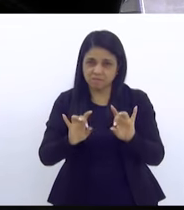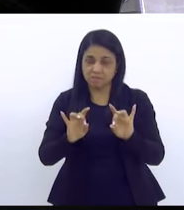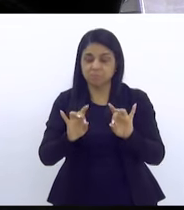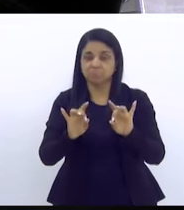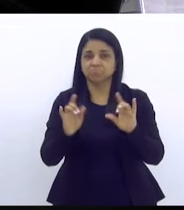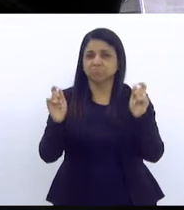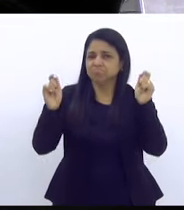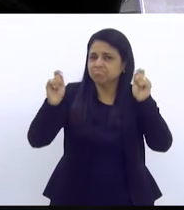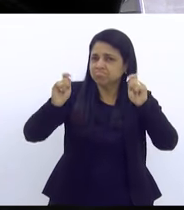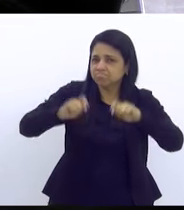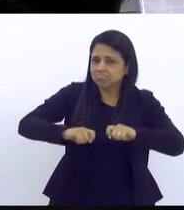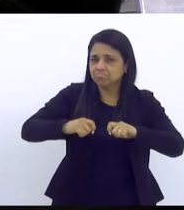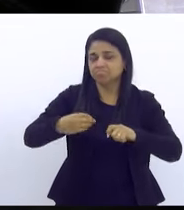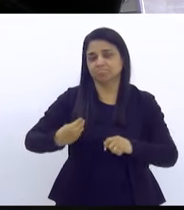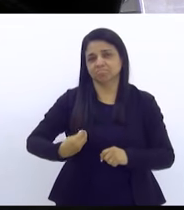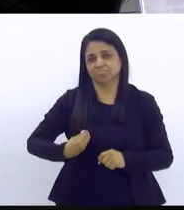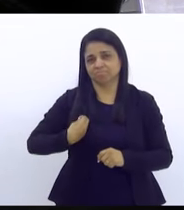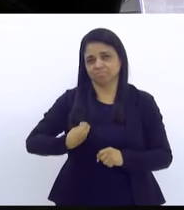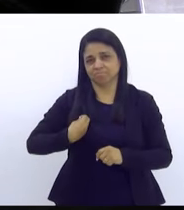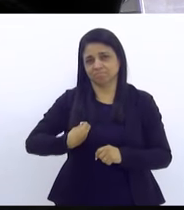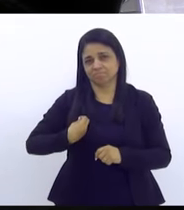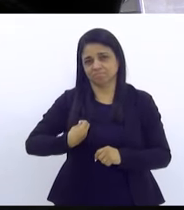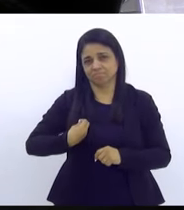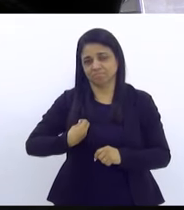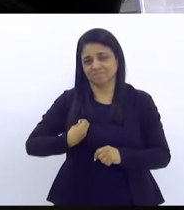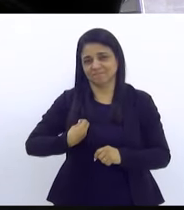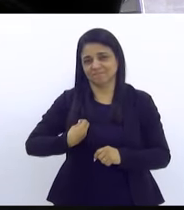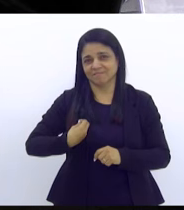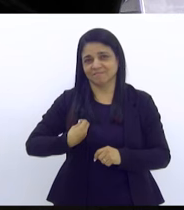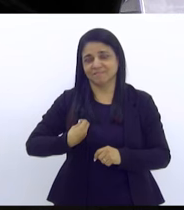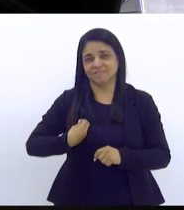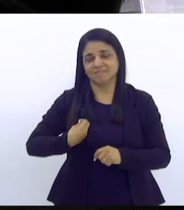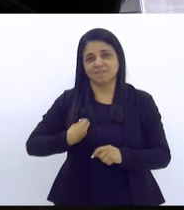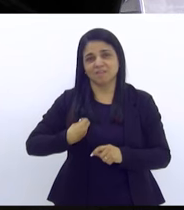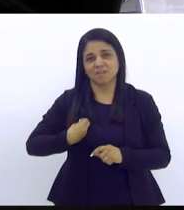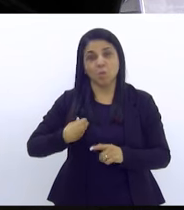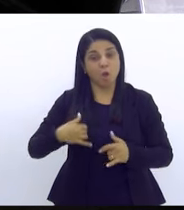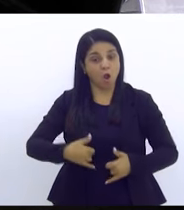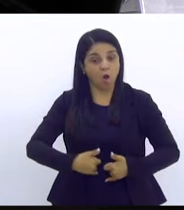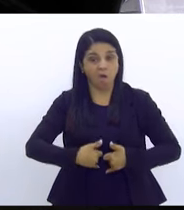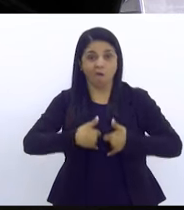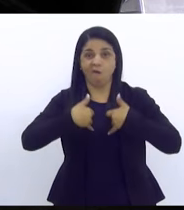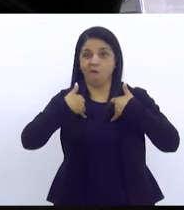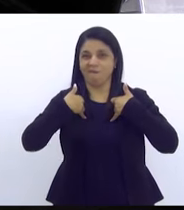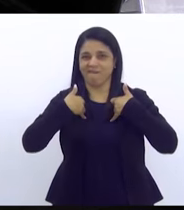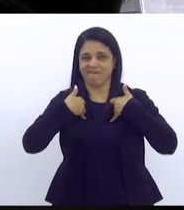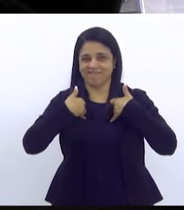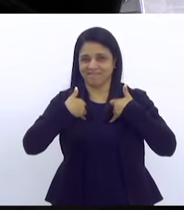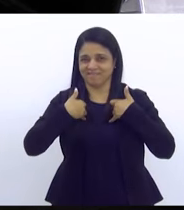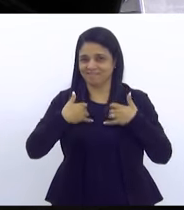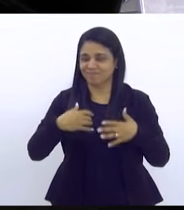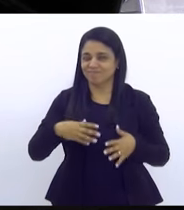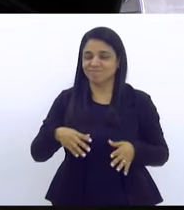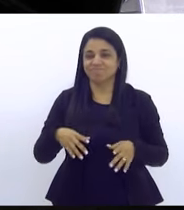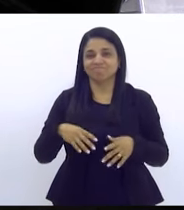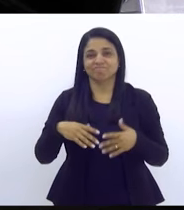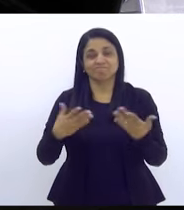Poder participar desse momento, que para mim eu defino como nobre, de ver educadoras,